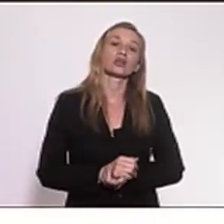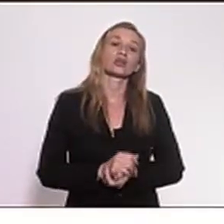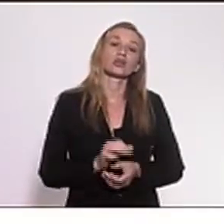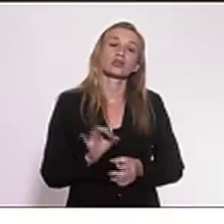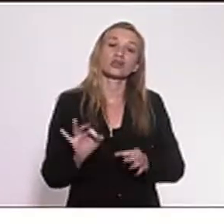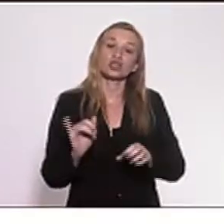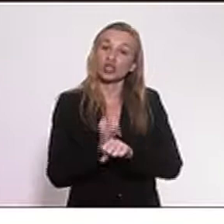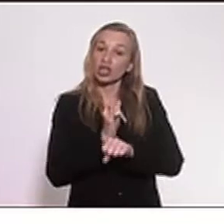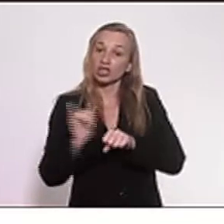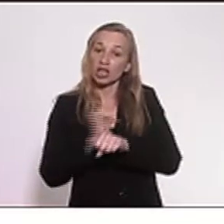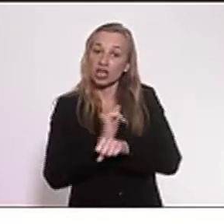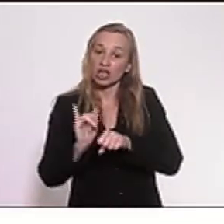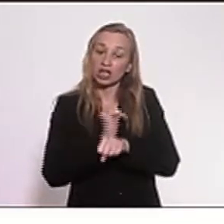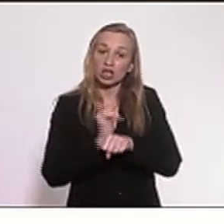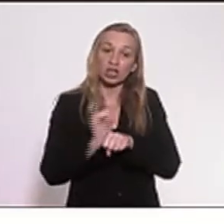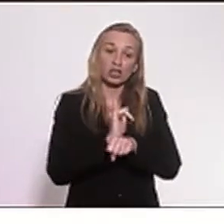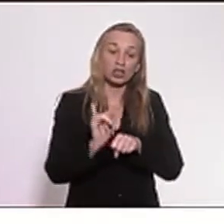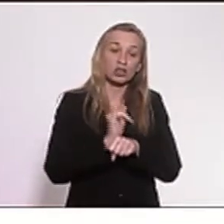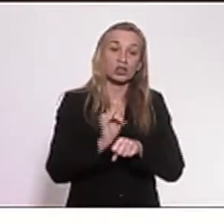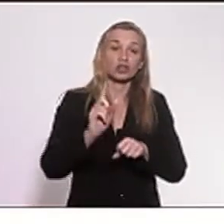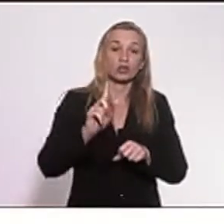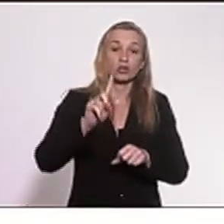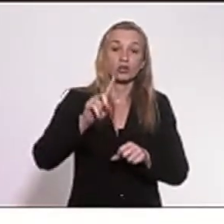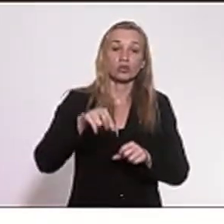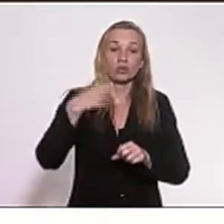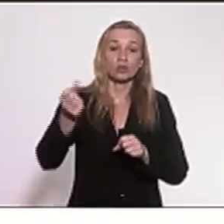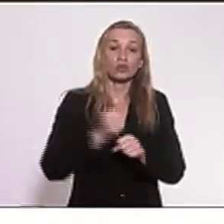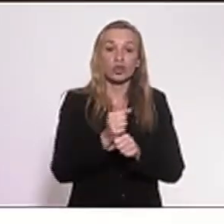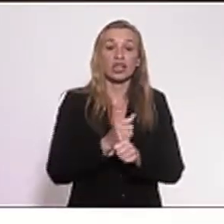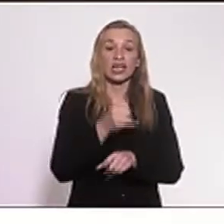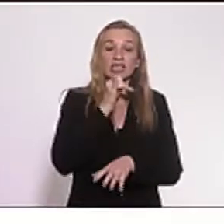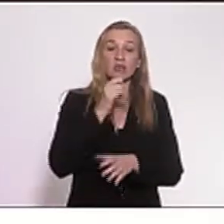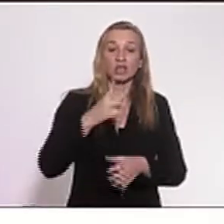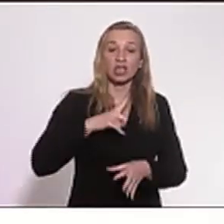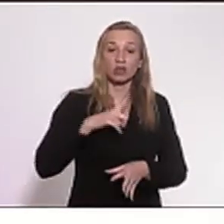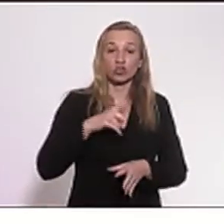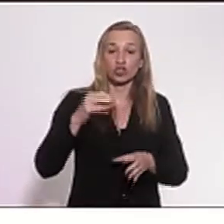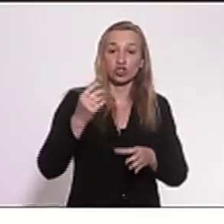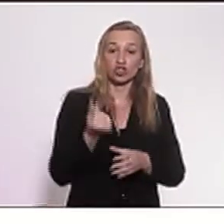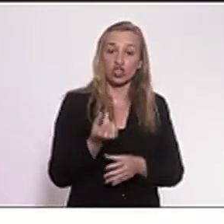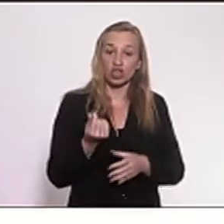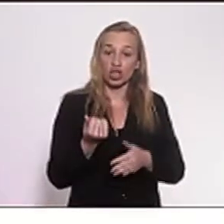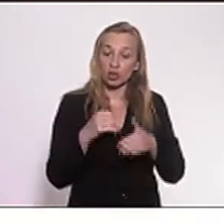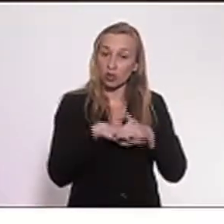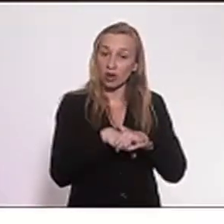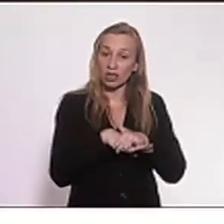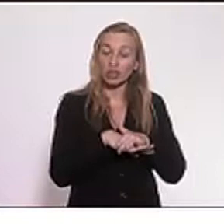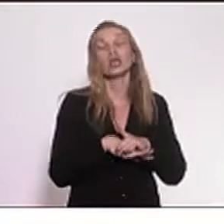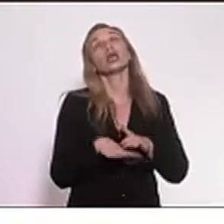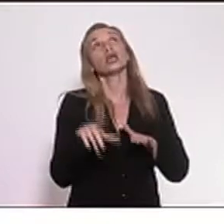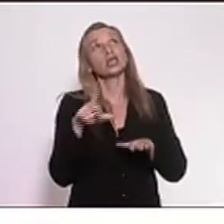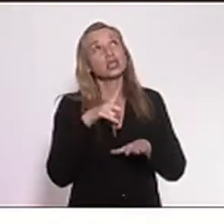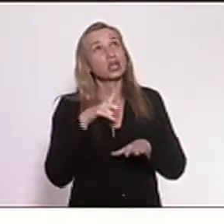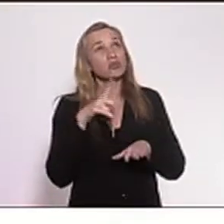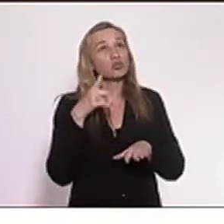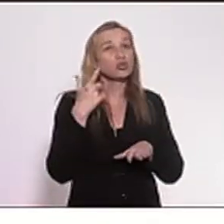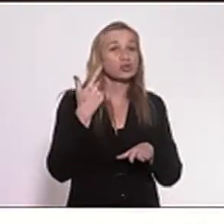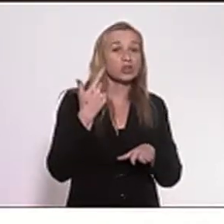próximas décadas e ver, nós temos dinheiro em caixa e temos uma previsão de receita em caixa